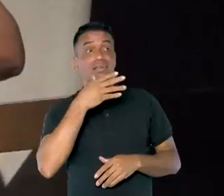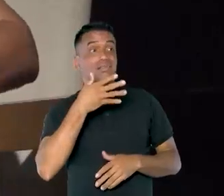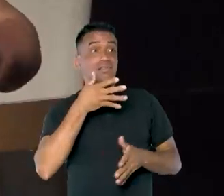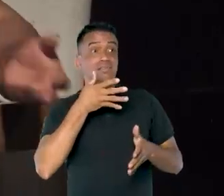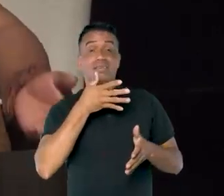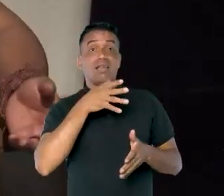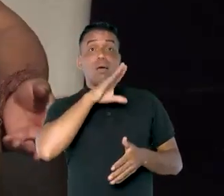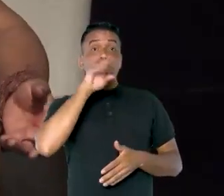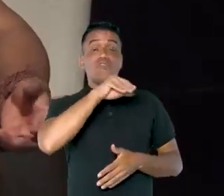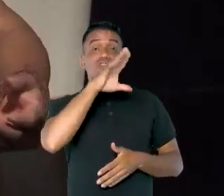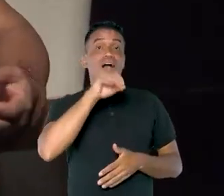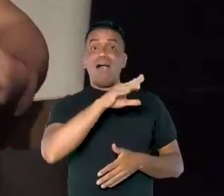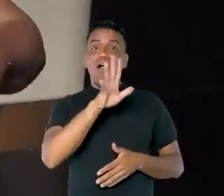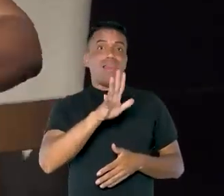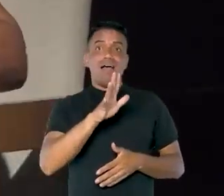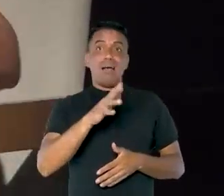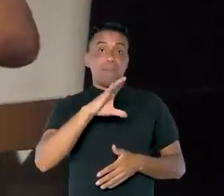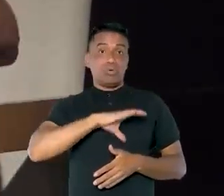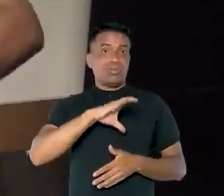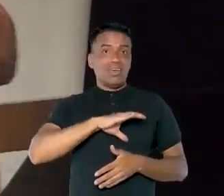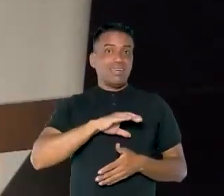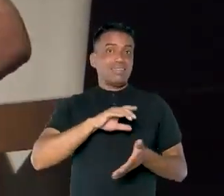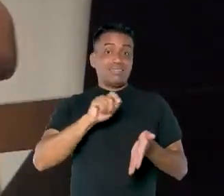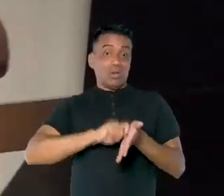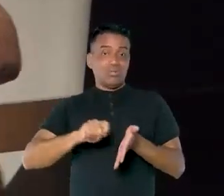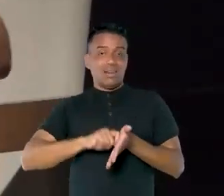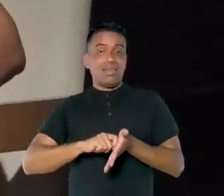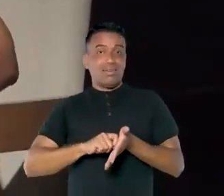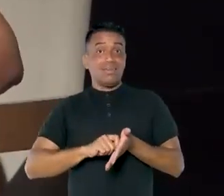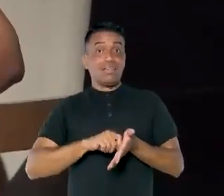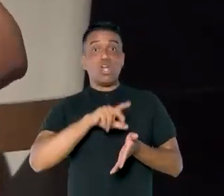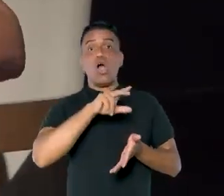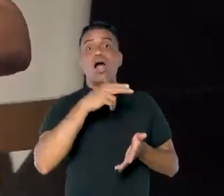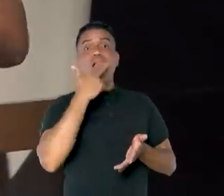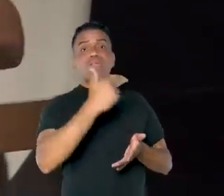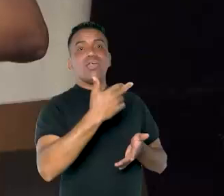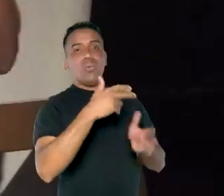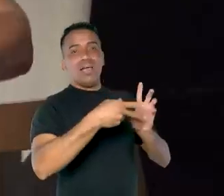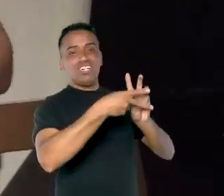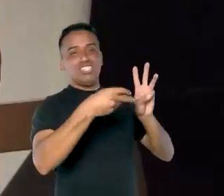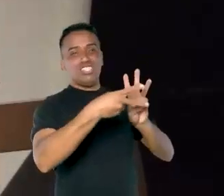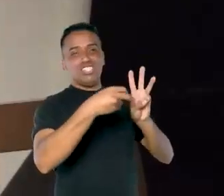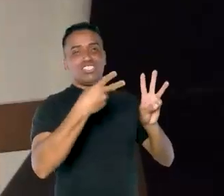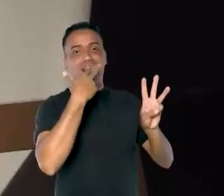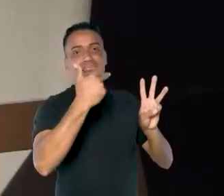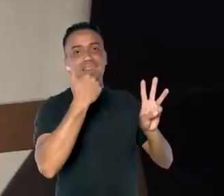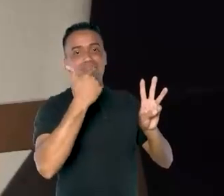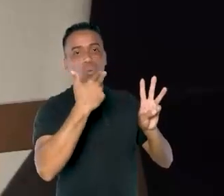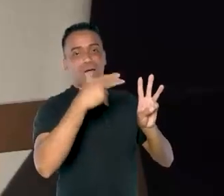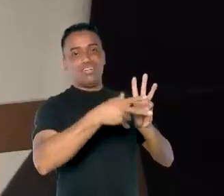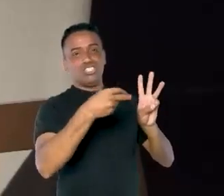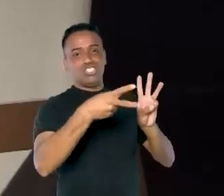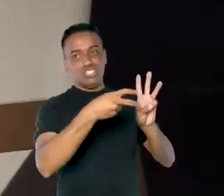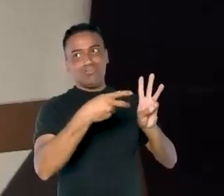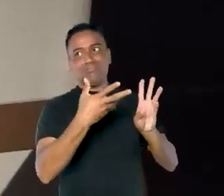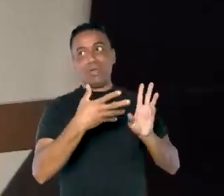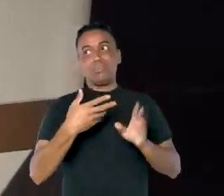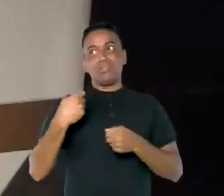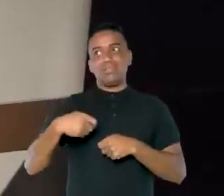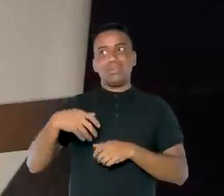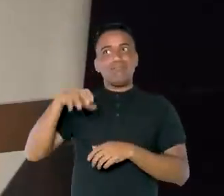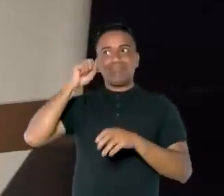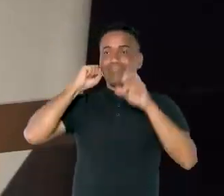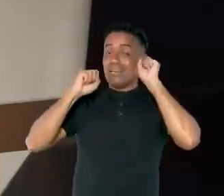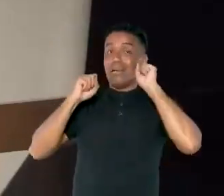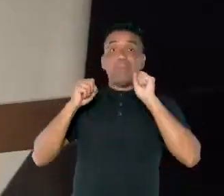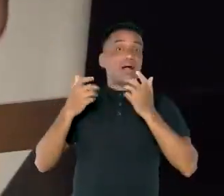ela só fala a língua indígena. Então, a importância da oralidade, sabe? Só que, como o mundo acadêmico, ele só quer coisa